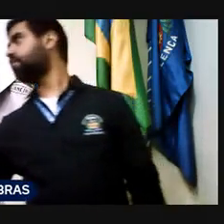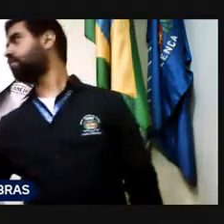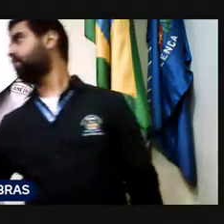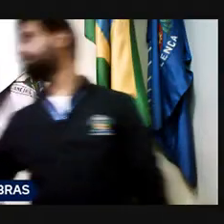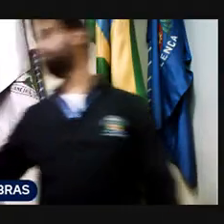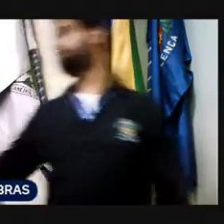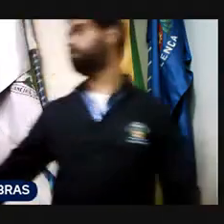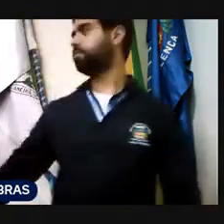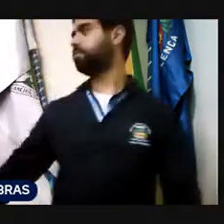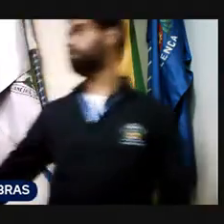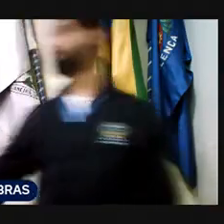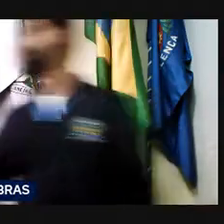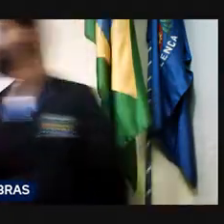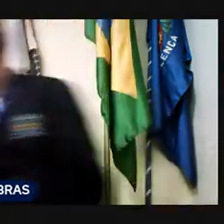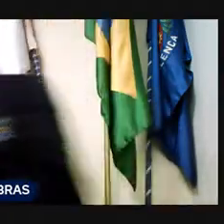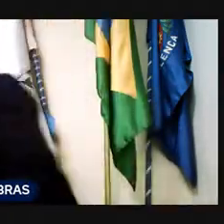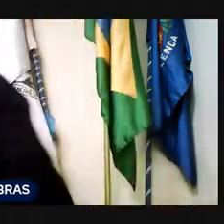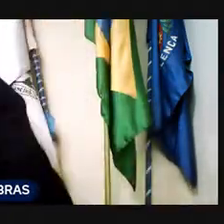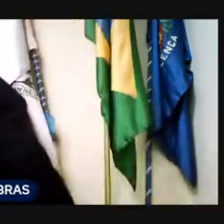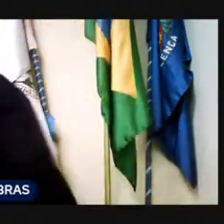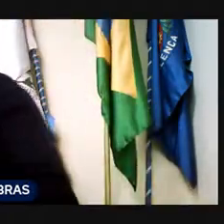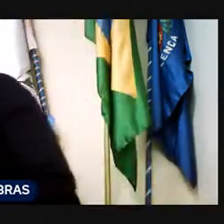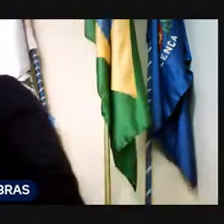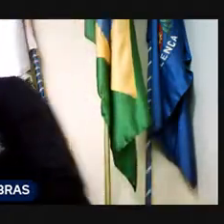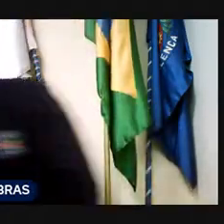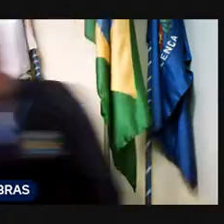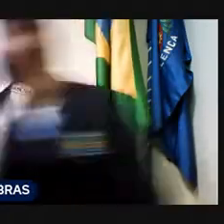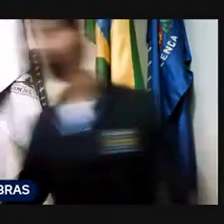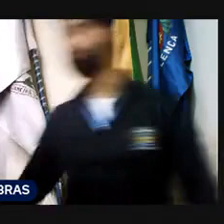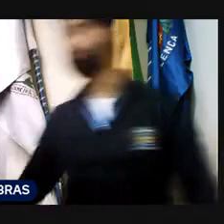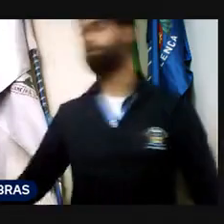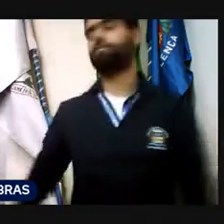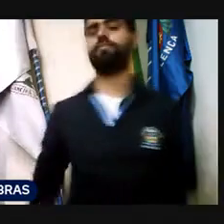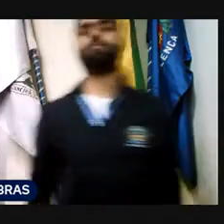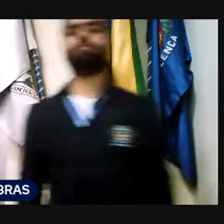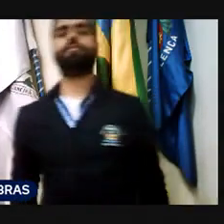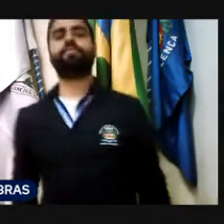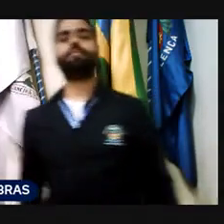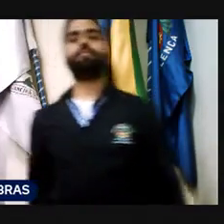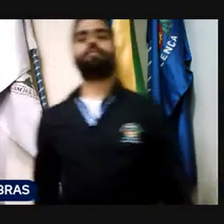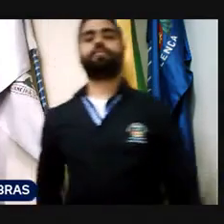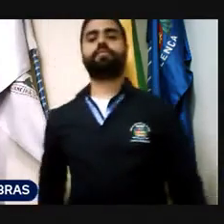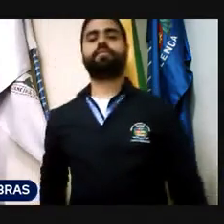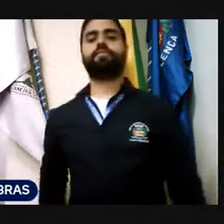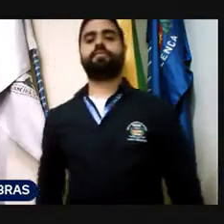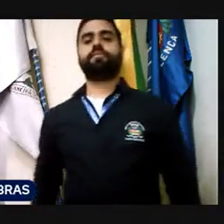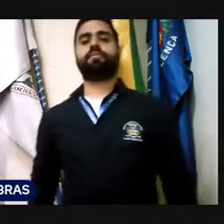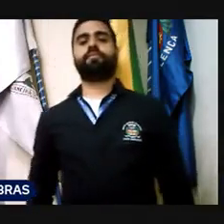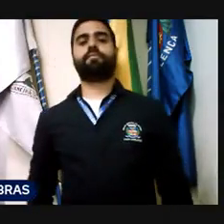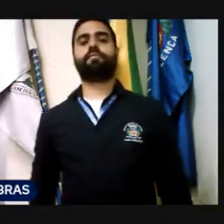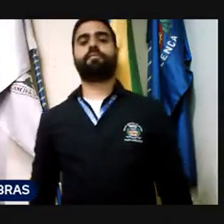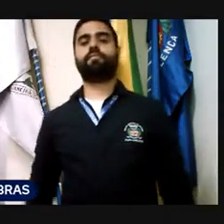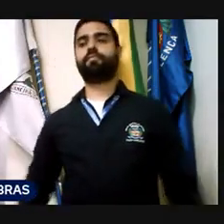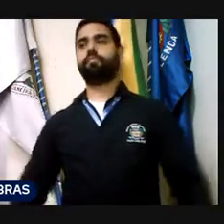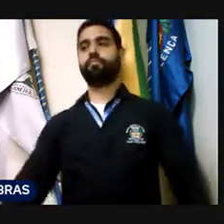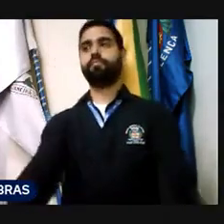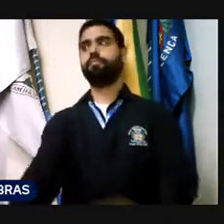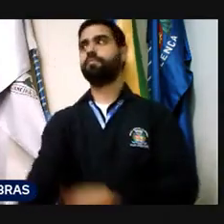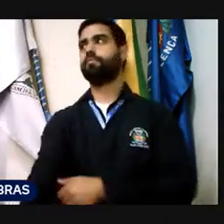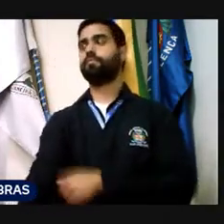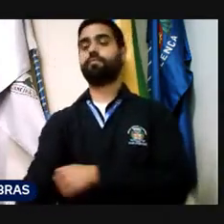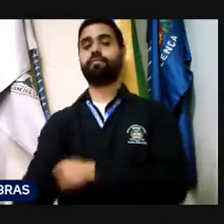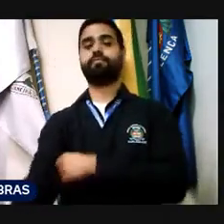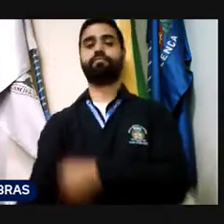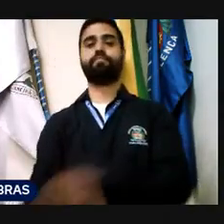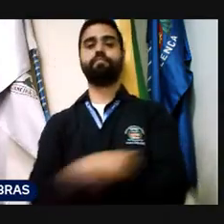Boa noite, meus pares, a quem nos acompanha nas redes sociais. Hoje,